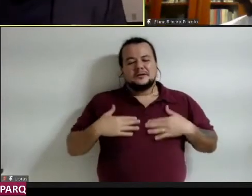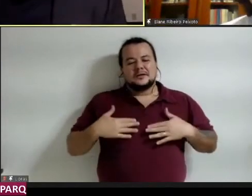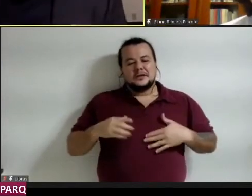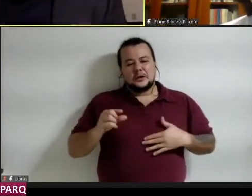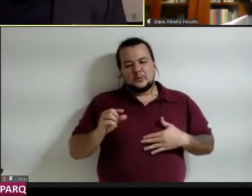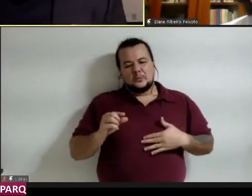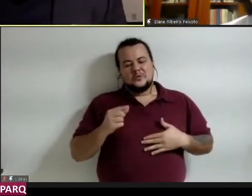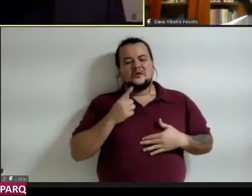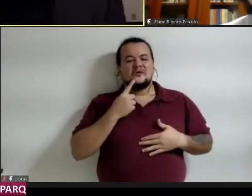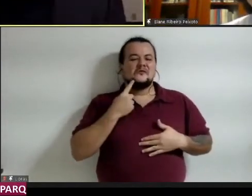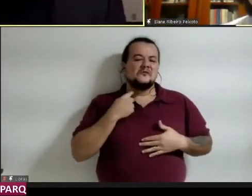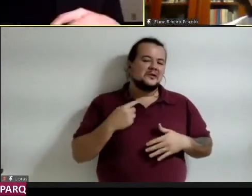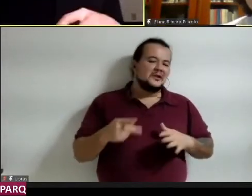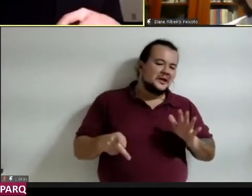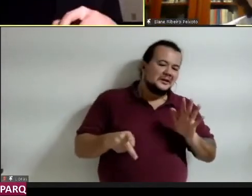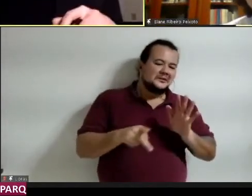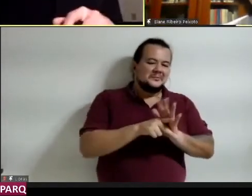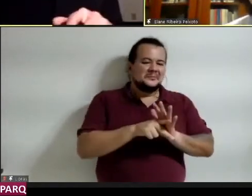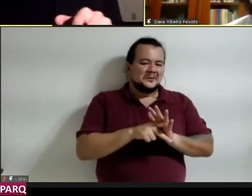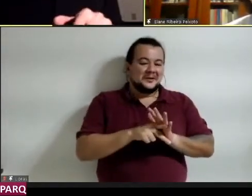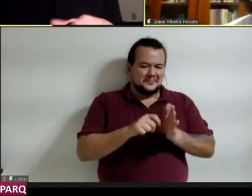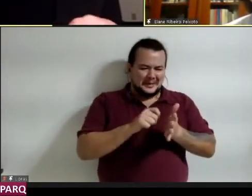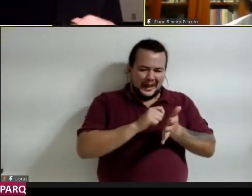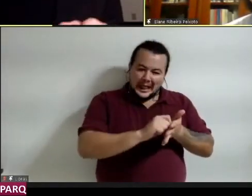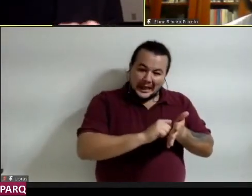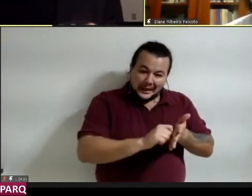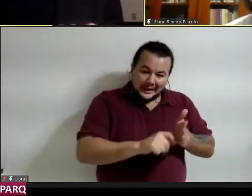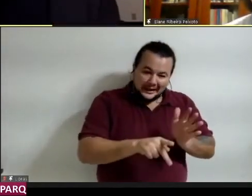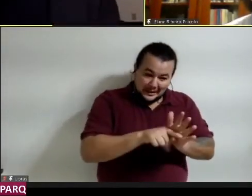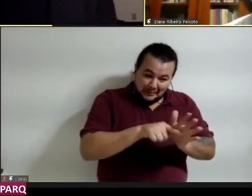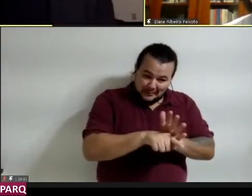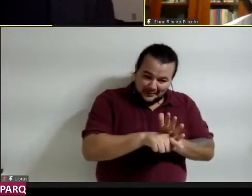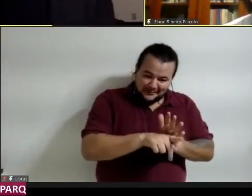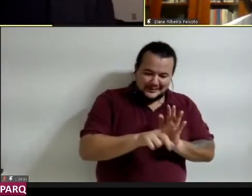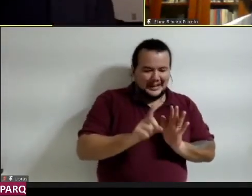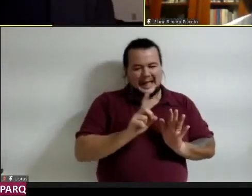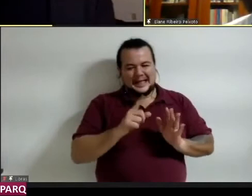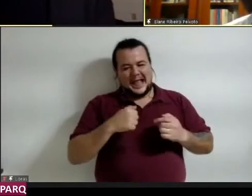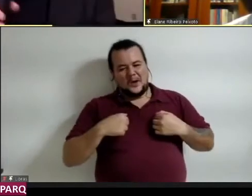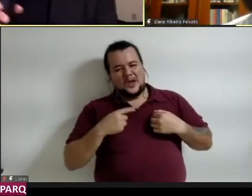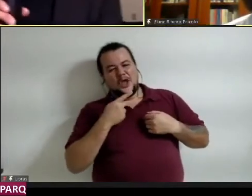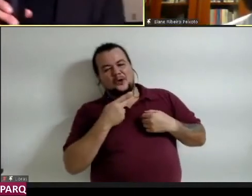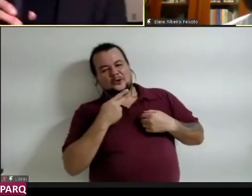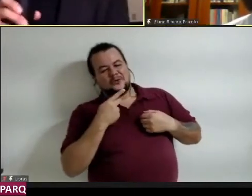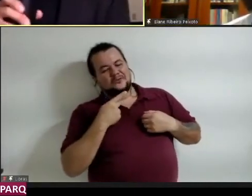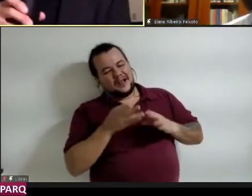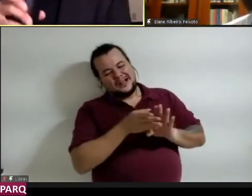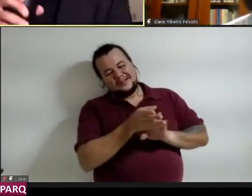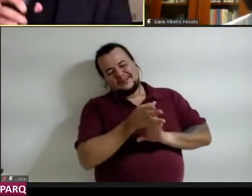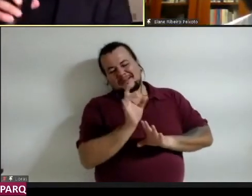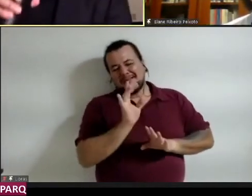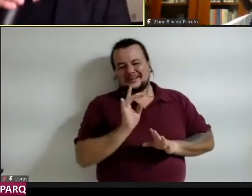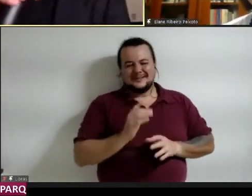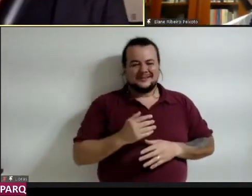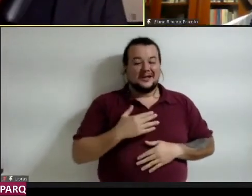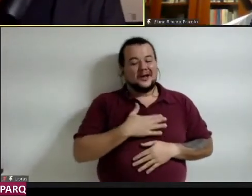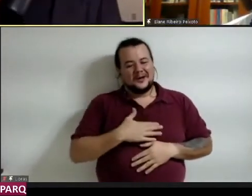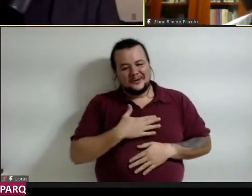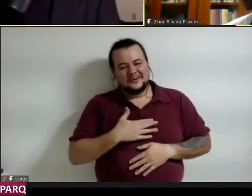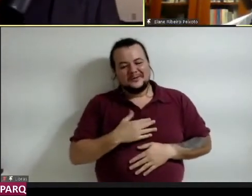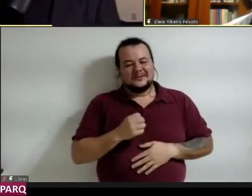escrito na pergunta? Não, eu estou falando aqui para você. Adorei, gostei. Obrigado por essa